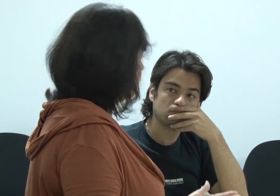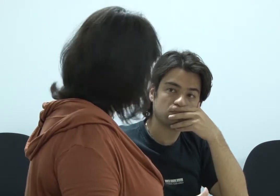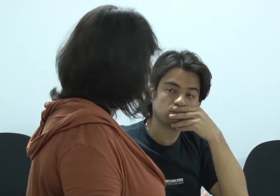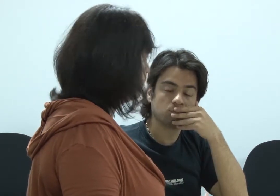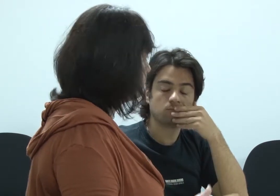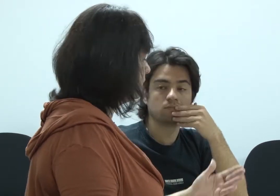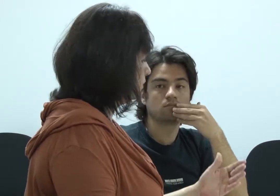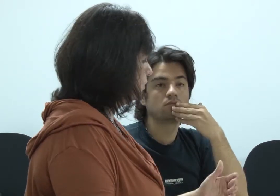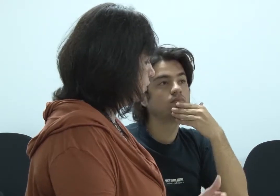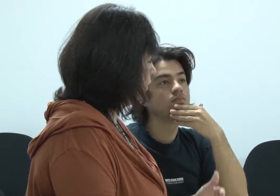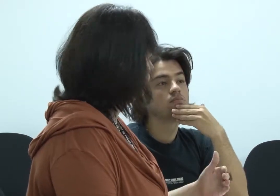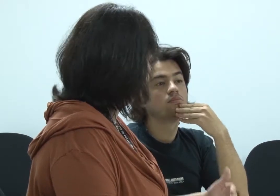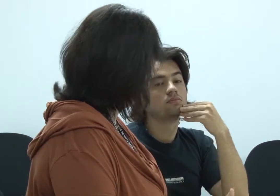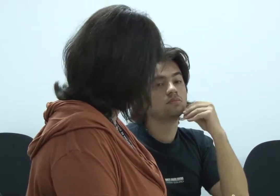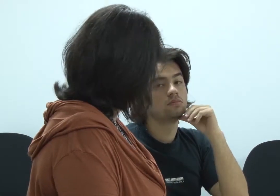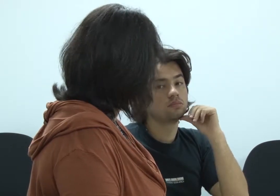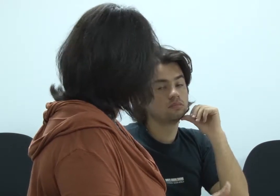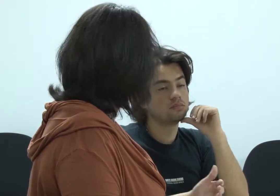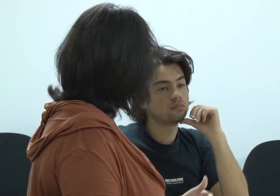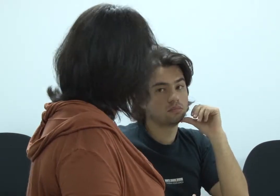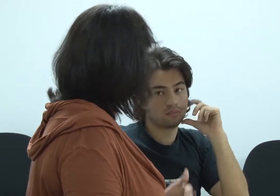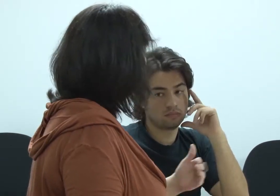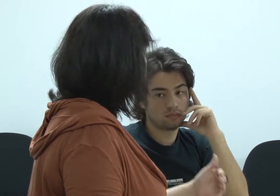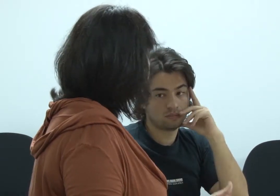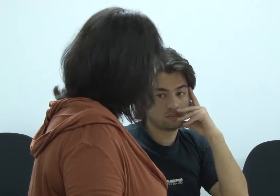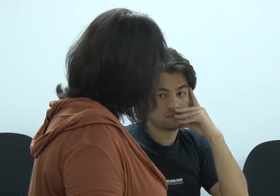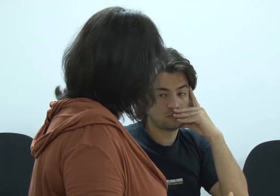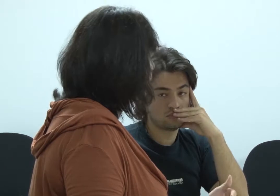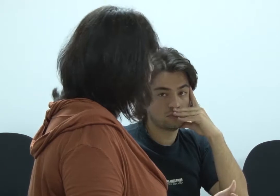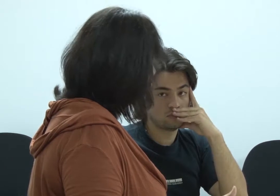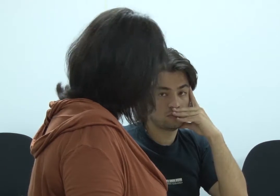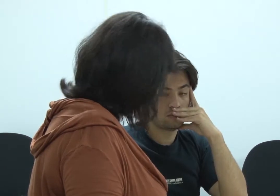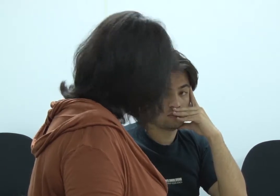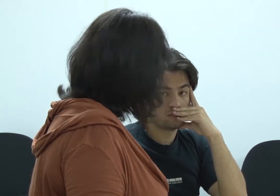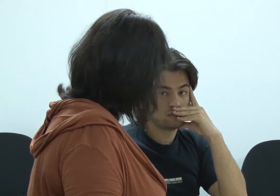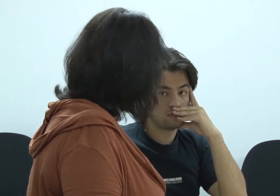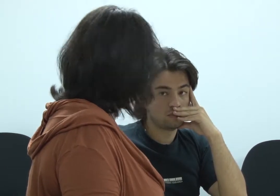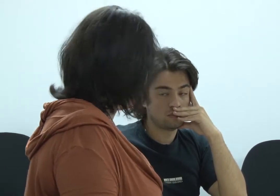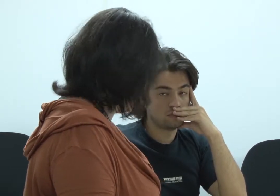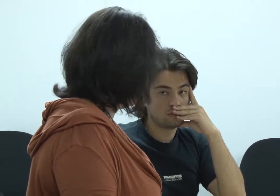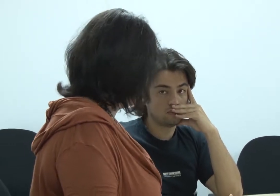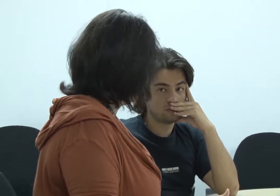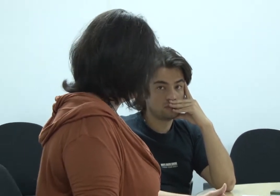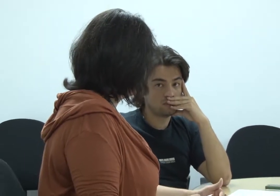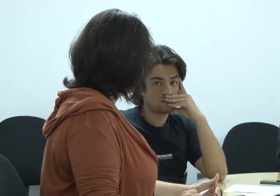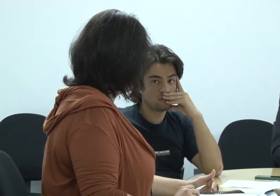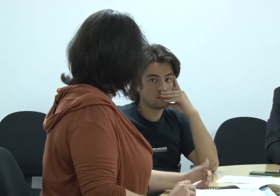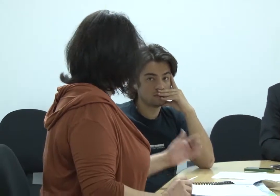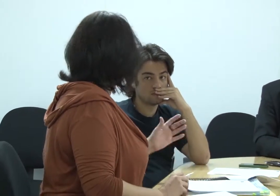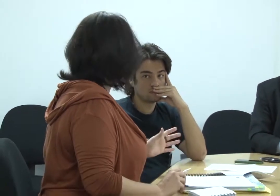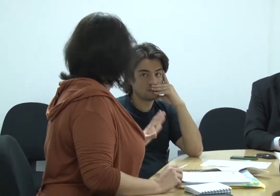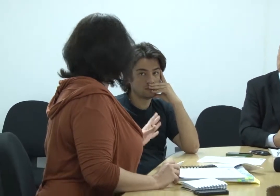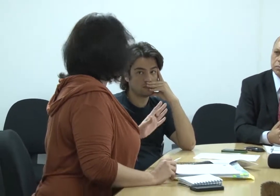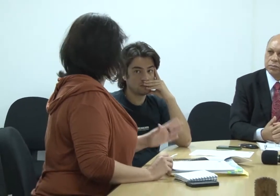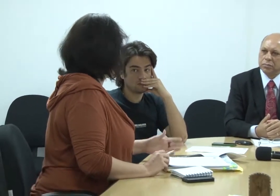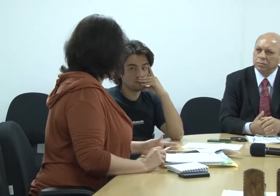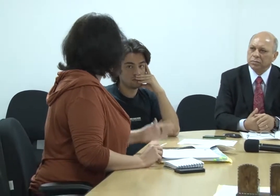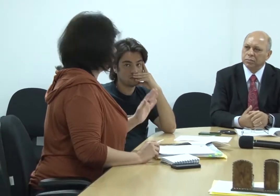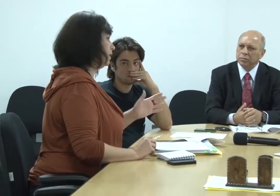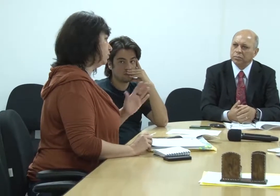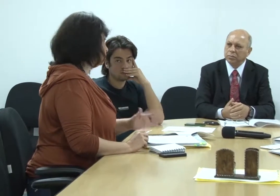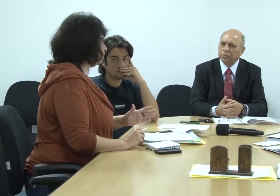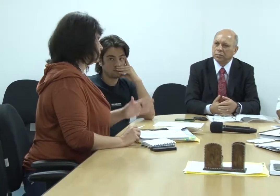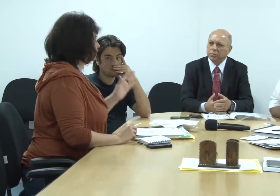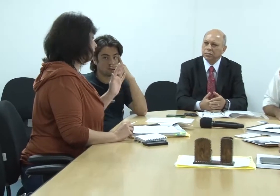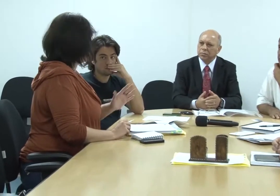a solicitação de licenciamento comprovando sua capacidade técnica, tá? É uma para